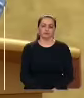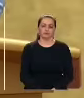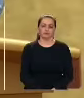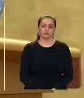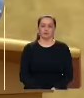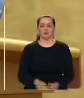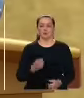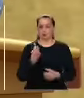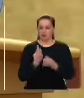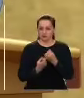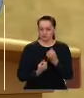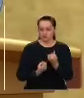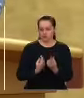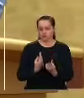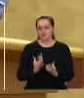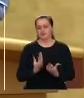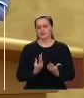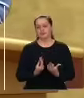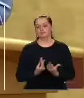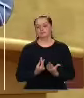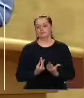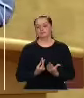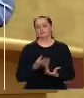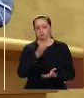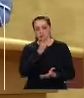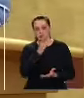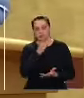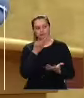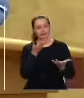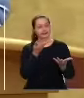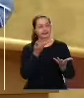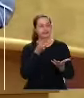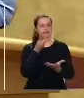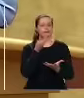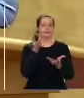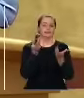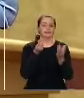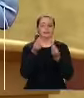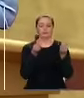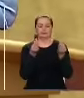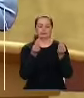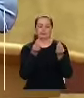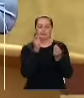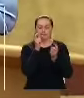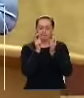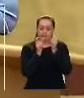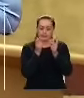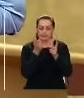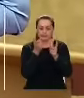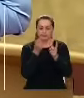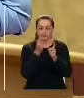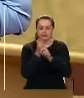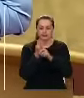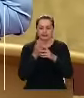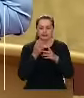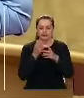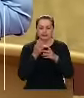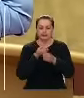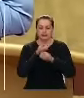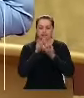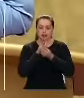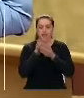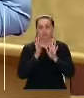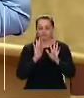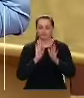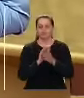às vezes, por exemplo, como é que eu vou falar isso? Eu tenho que encontrar palavras para me expressar. Por exemplo,